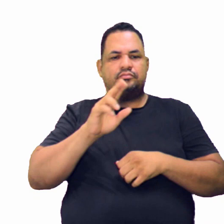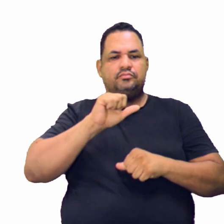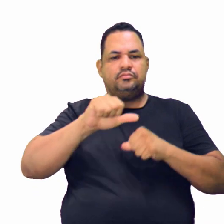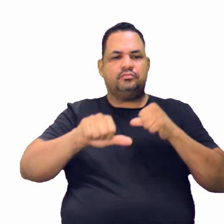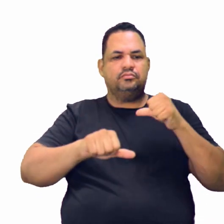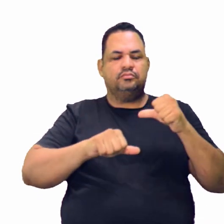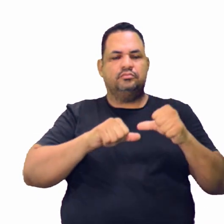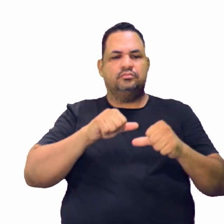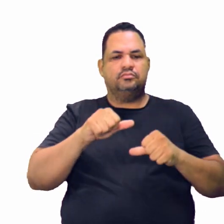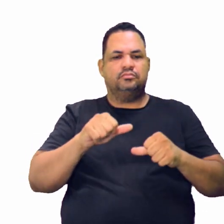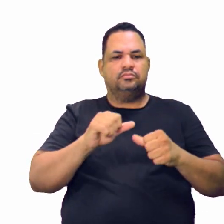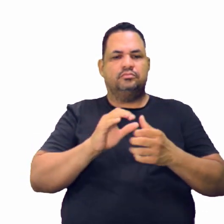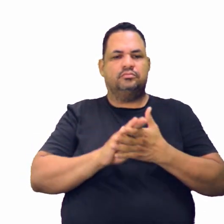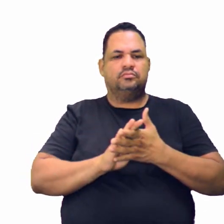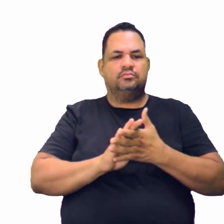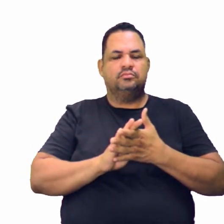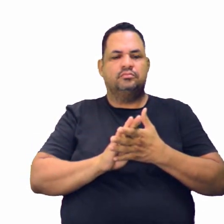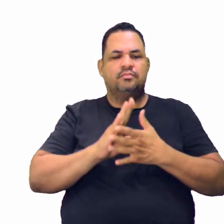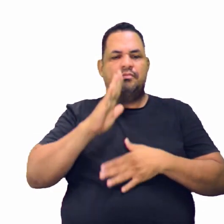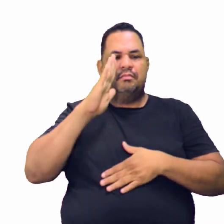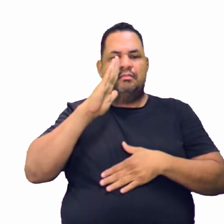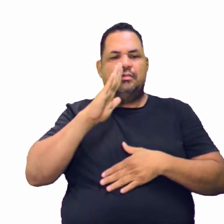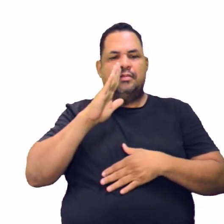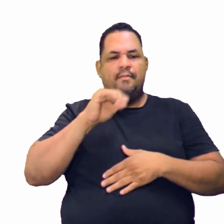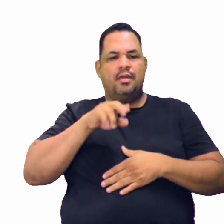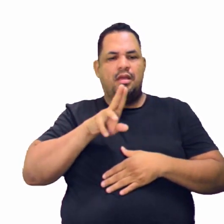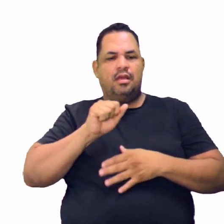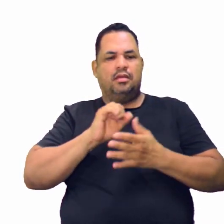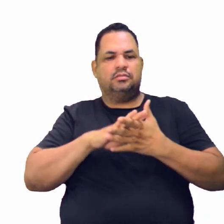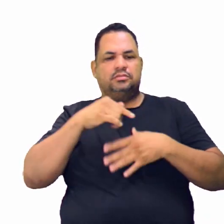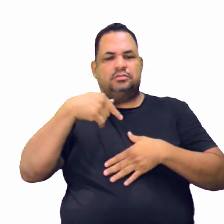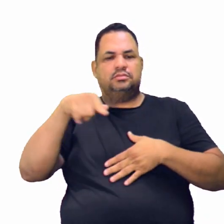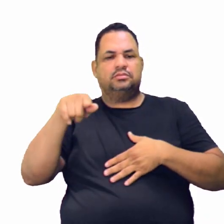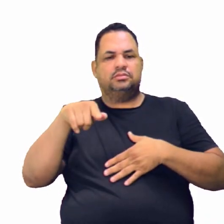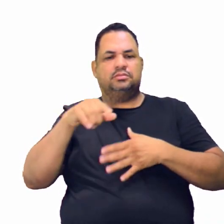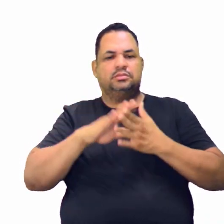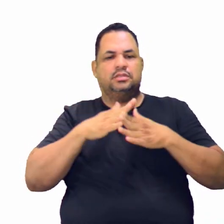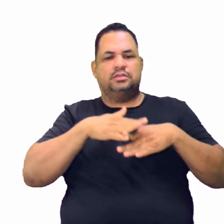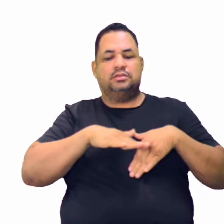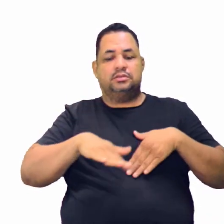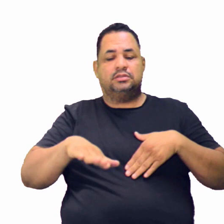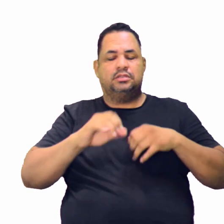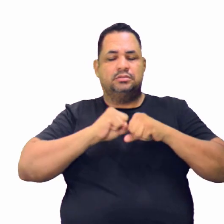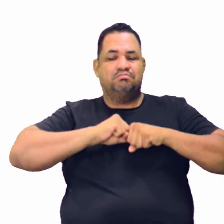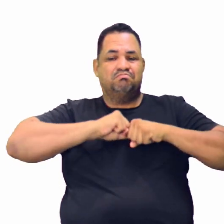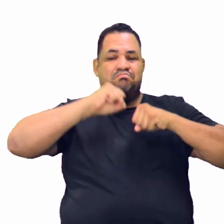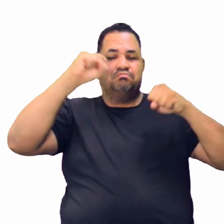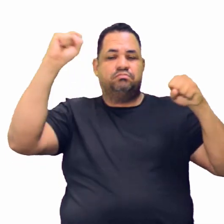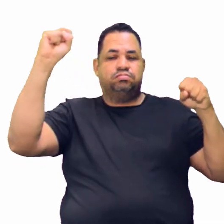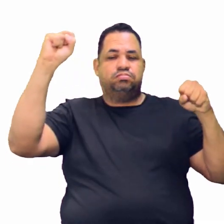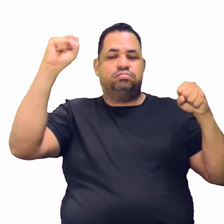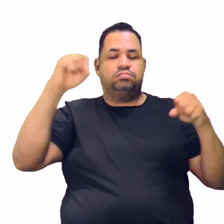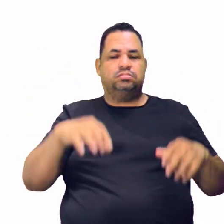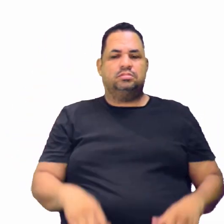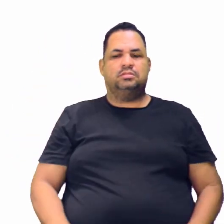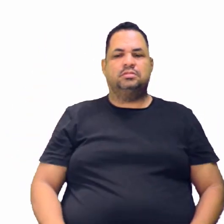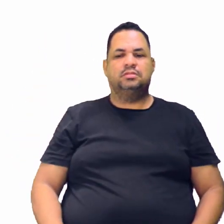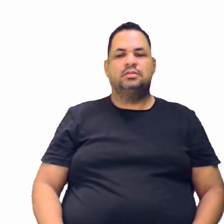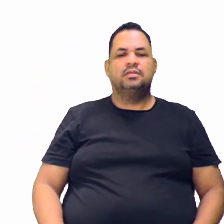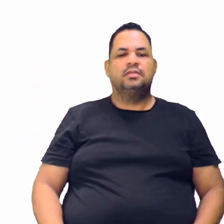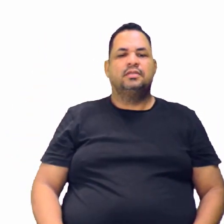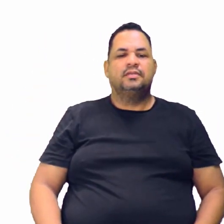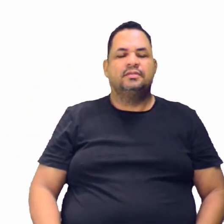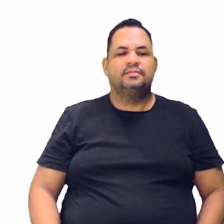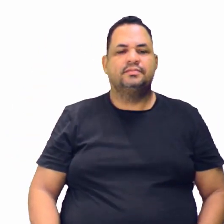ó. Mal saí, as crianças acordaram. Assim que saí, as